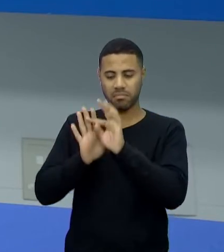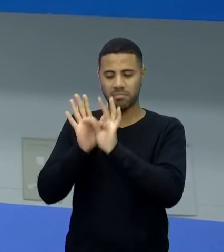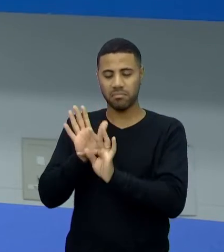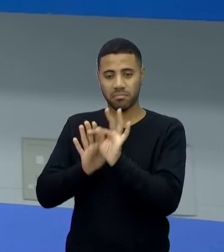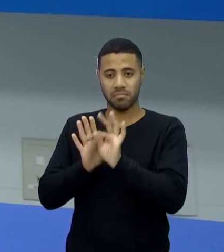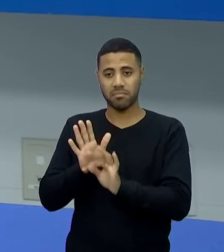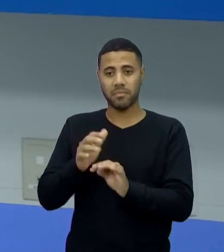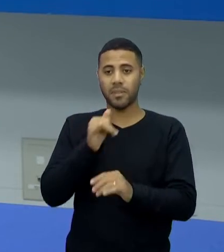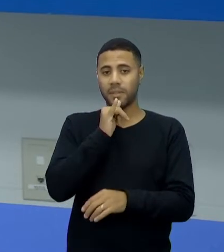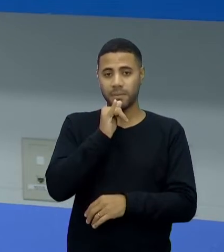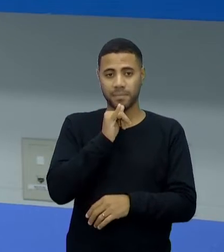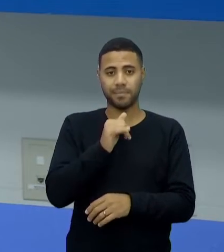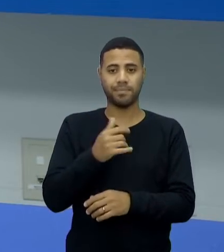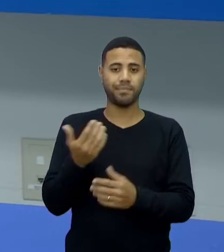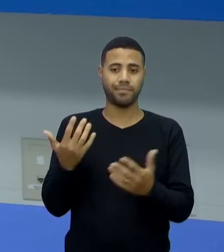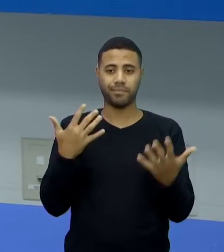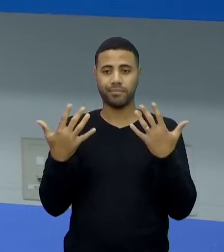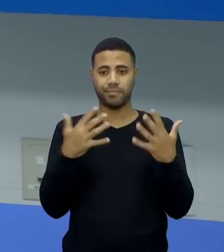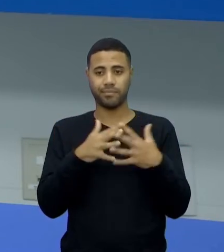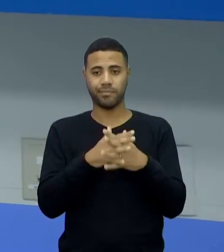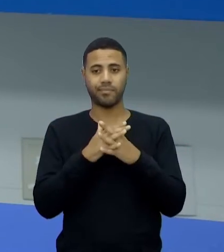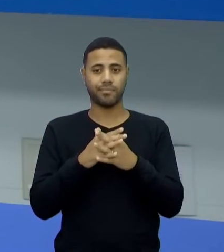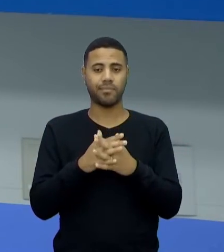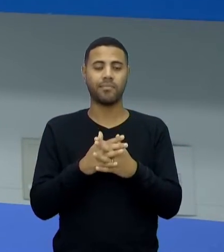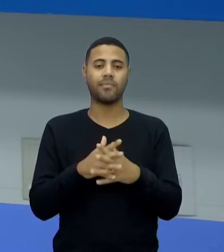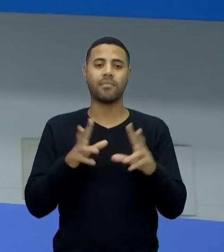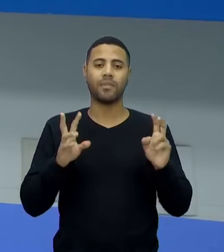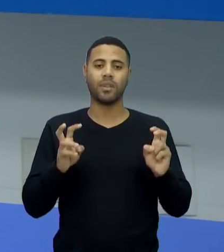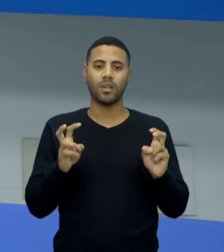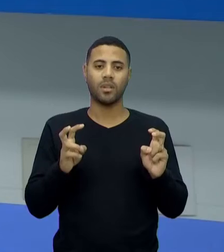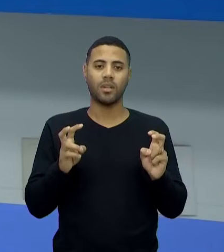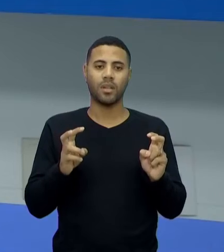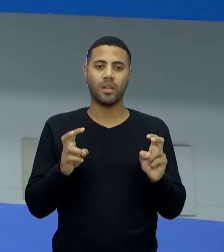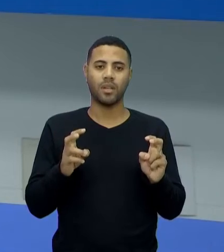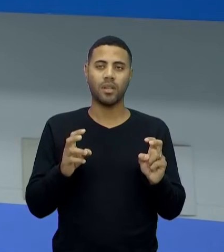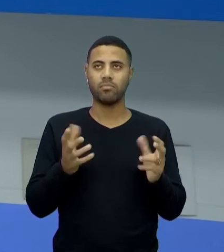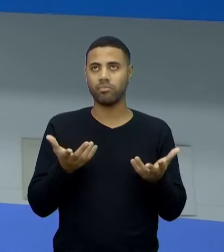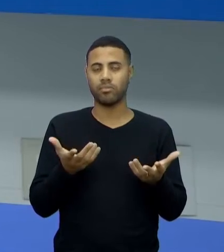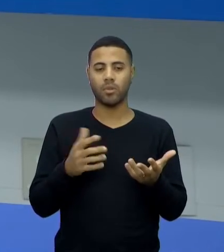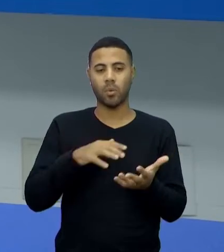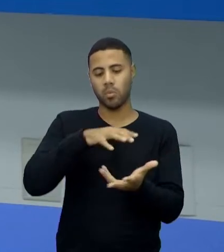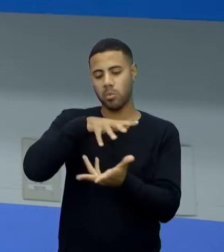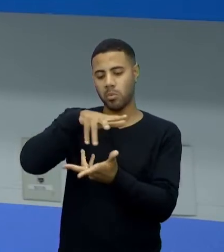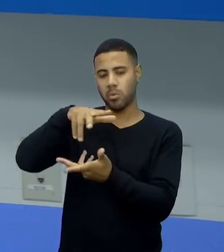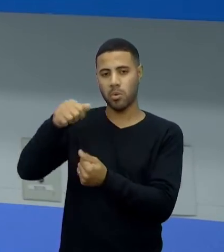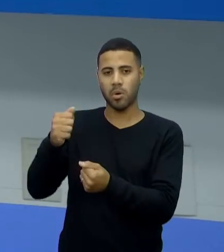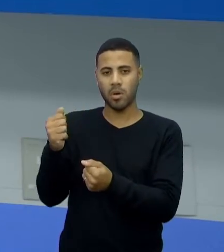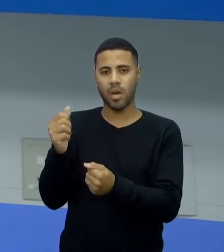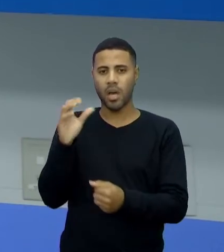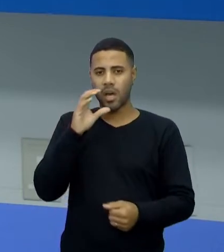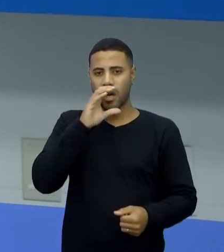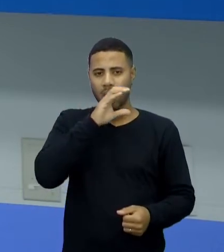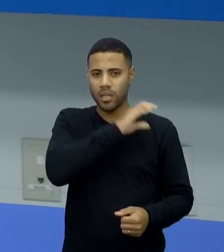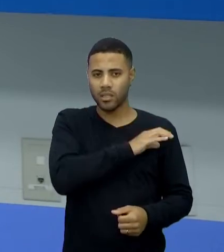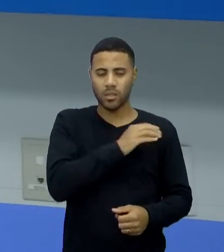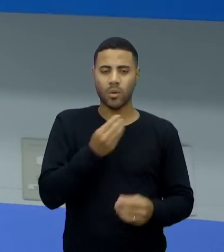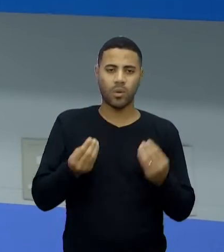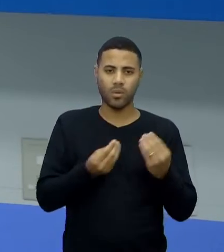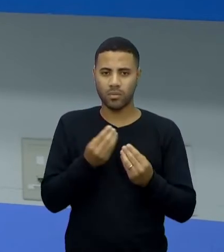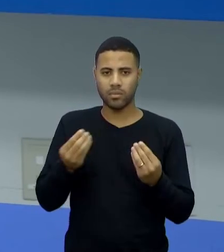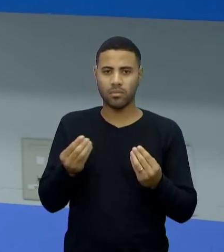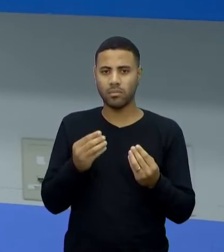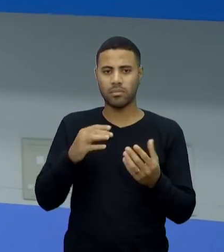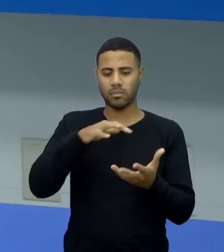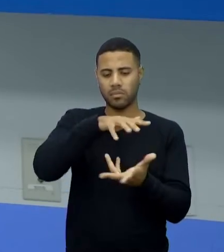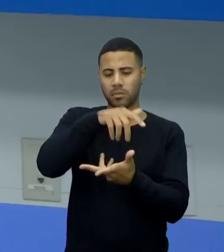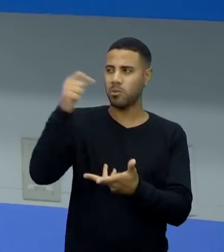exemplo questionamentos ao ao aquecimento global aparecem a todo momento né então agora a gente